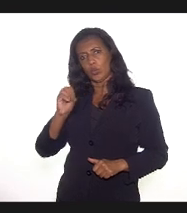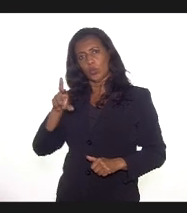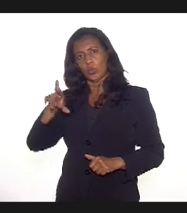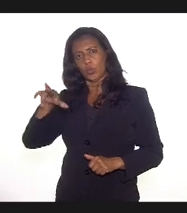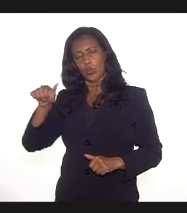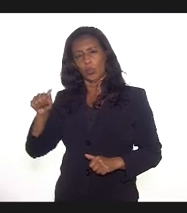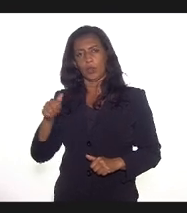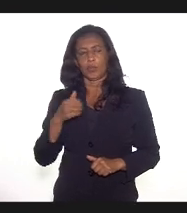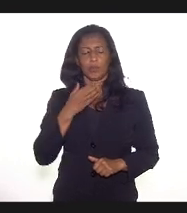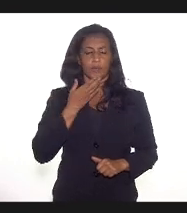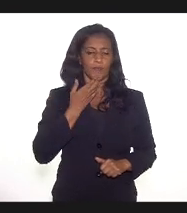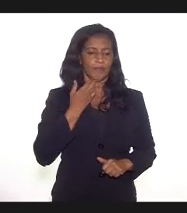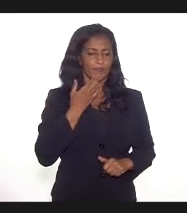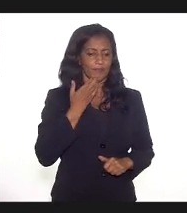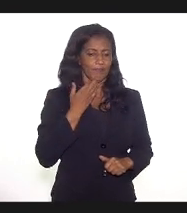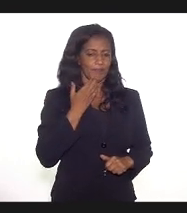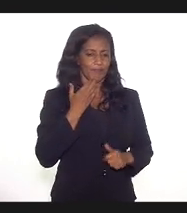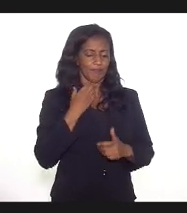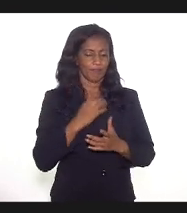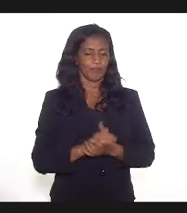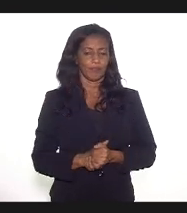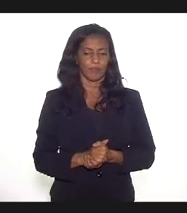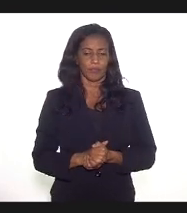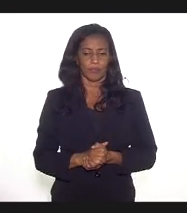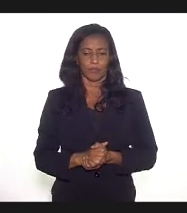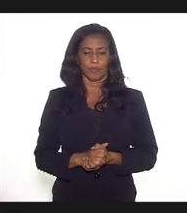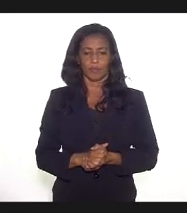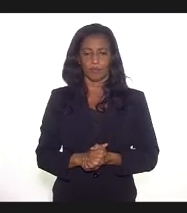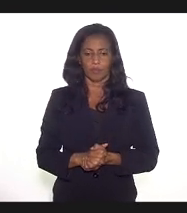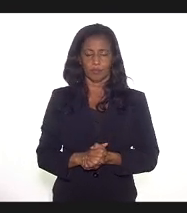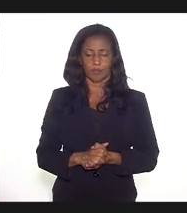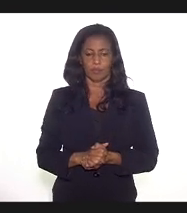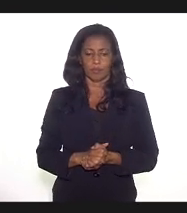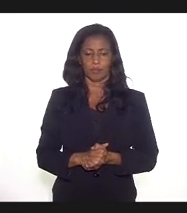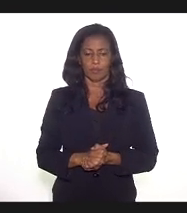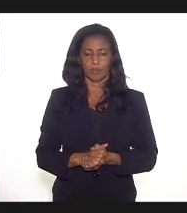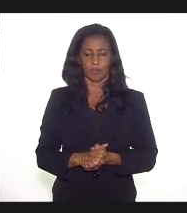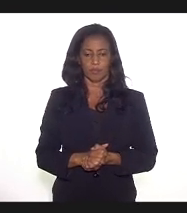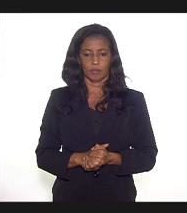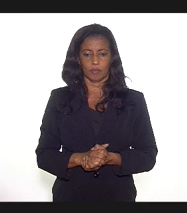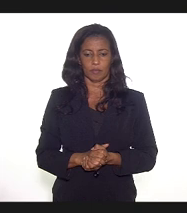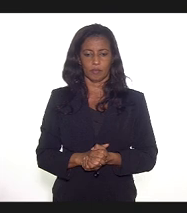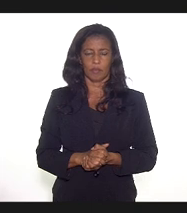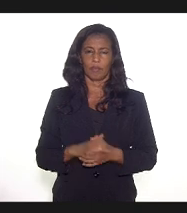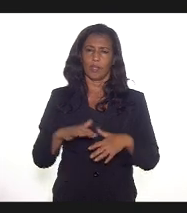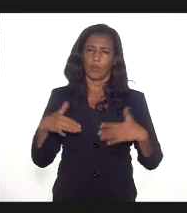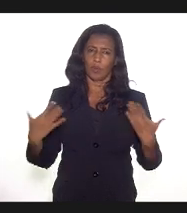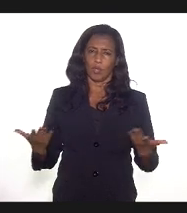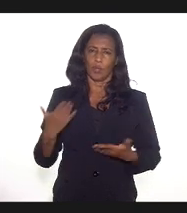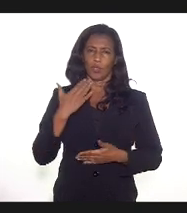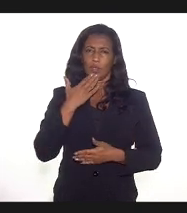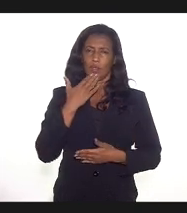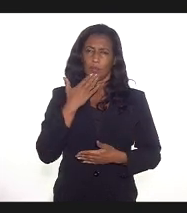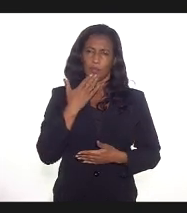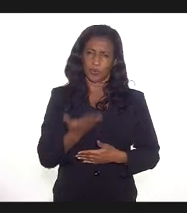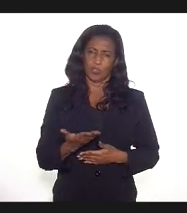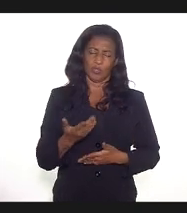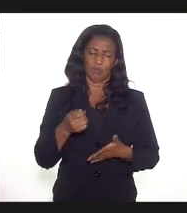pandemia do que lá no município, igual ao município de Vassouras. Então, eu queria deixar isso registrado